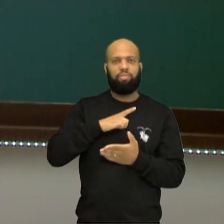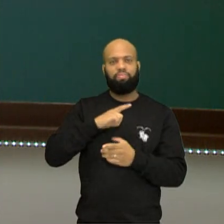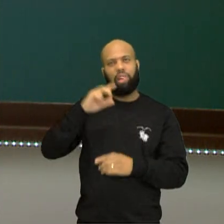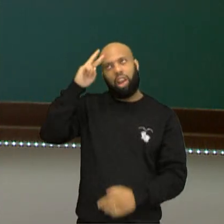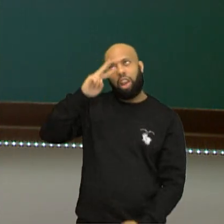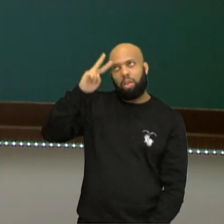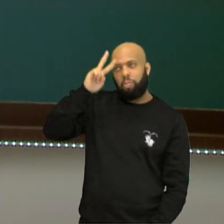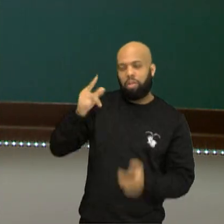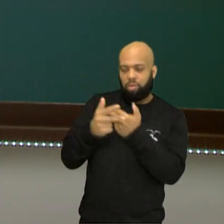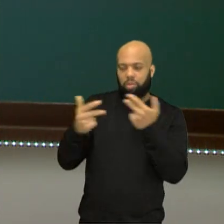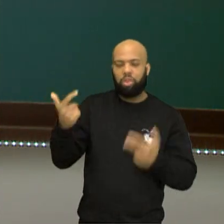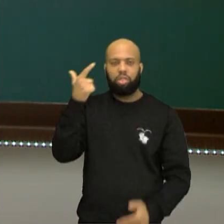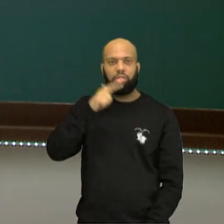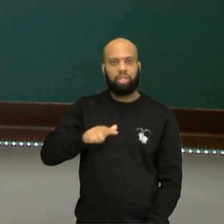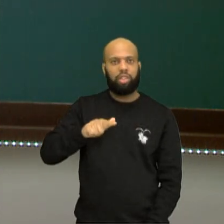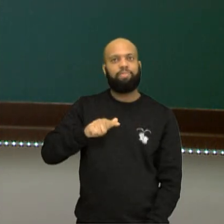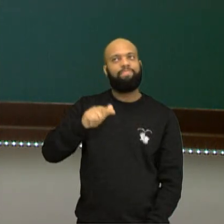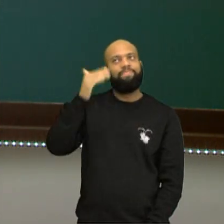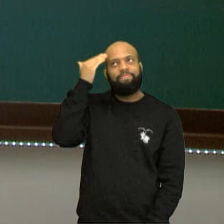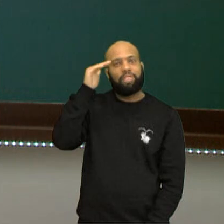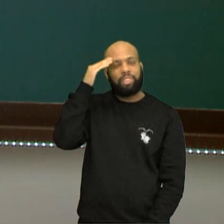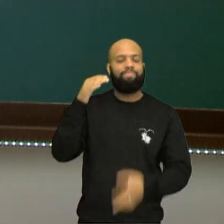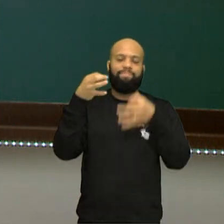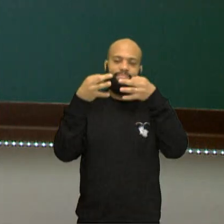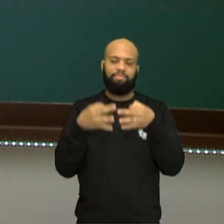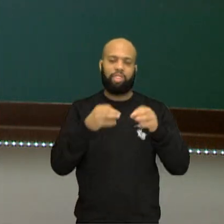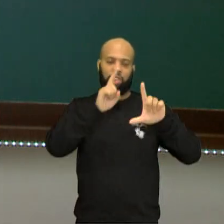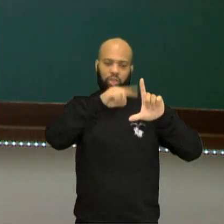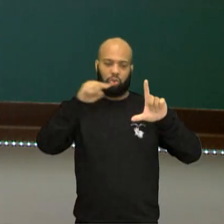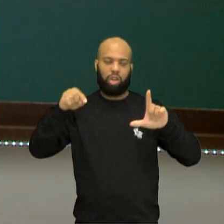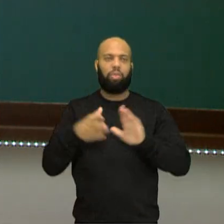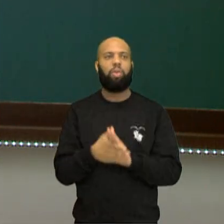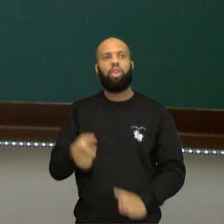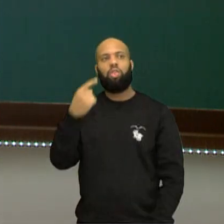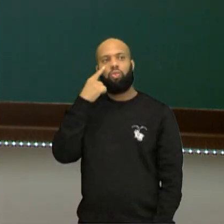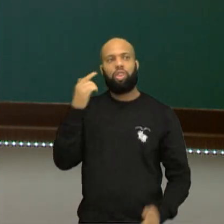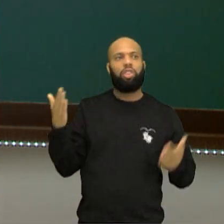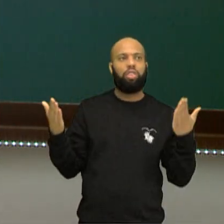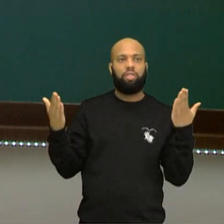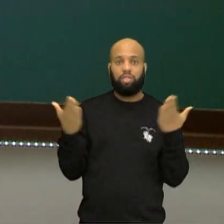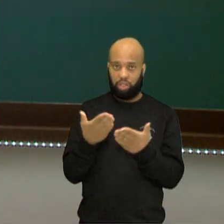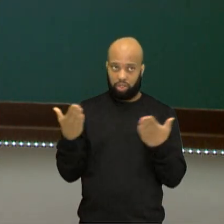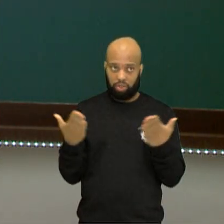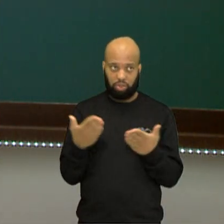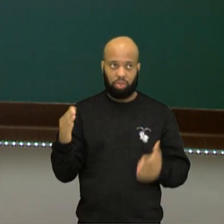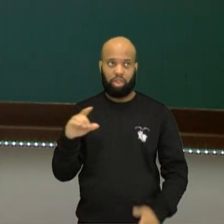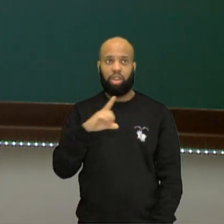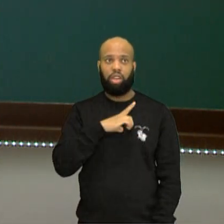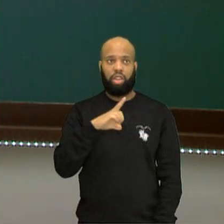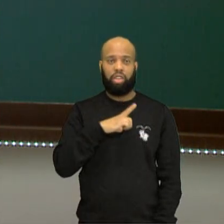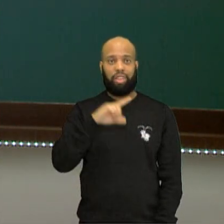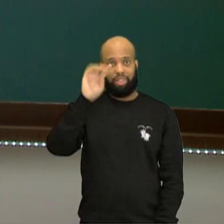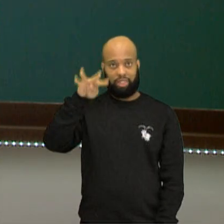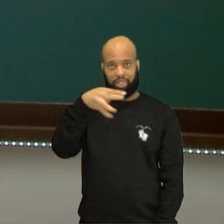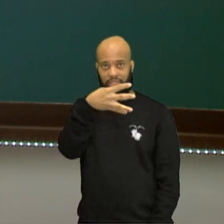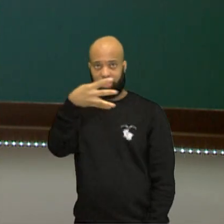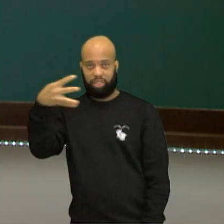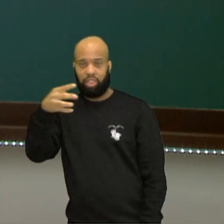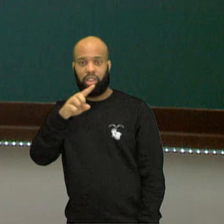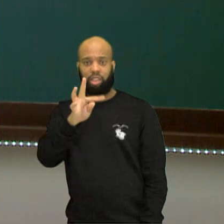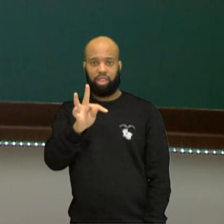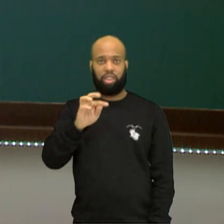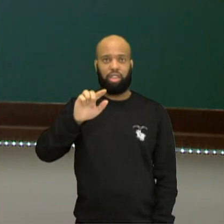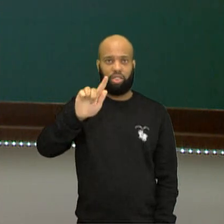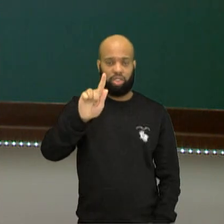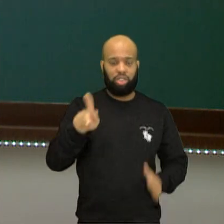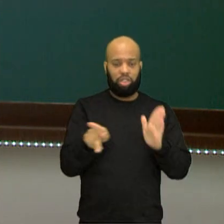para que a gente possa resolver e interpretar melhor as questões de gráfico. Então aqui eu trouxe os valores de tangente de